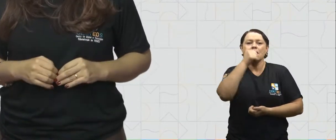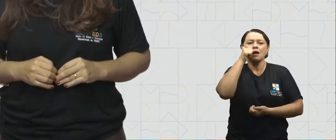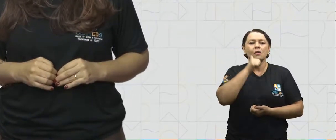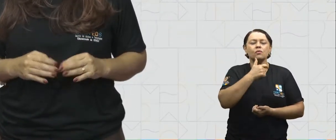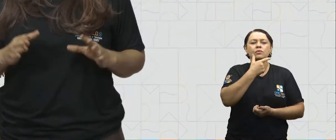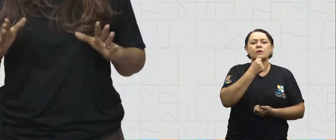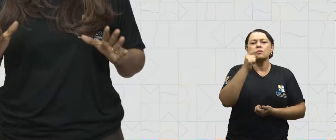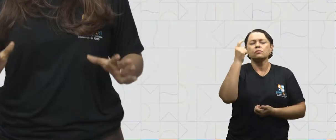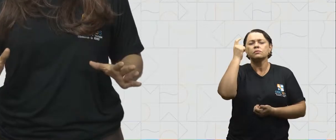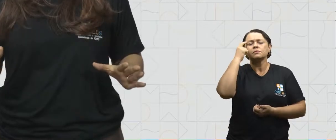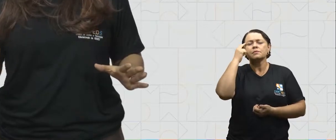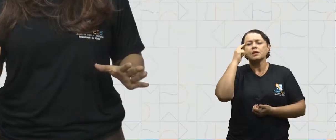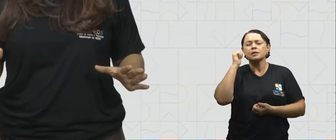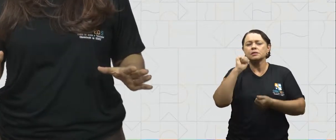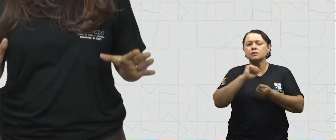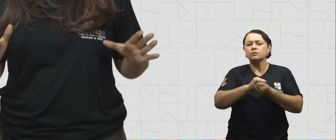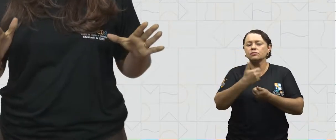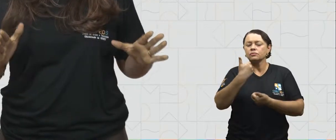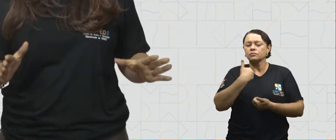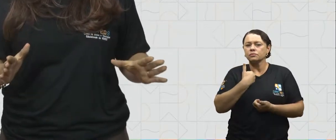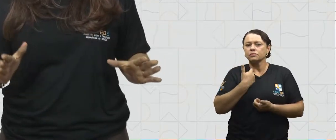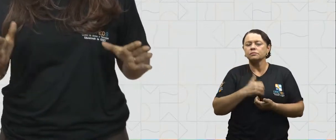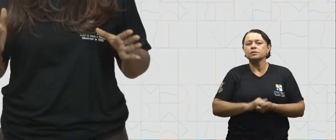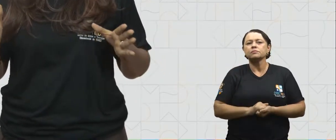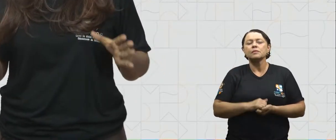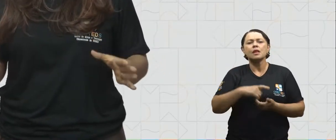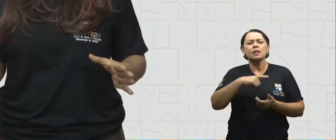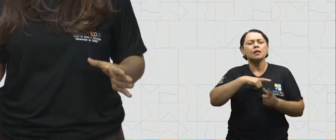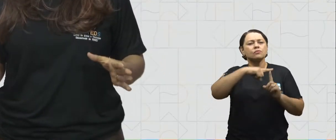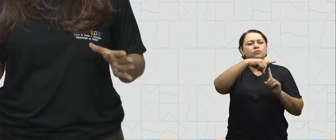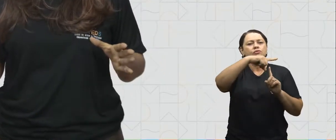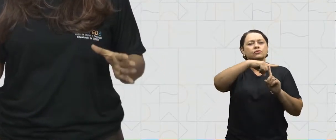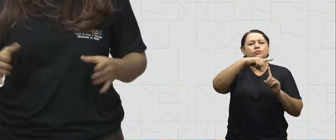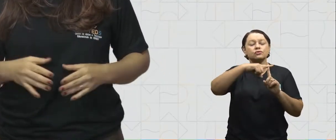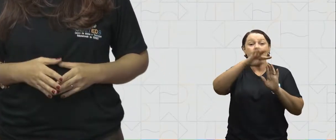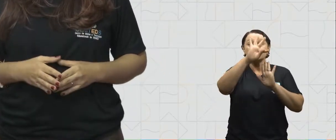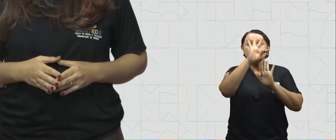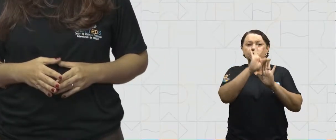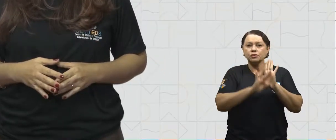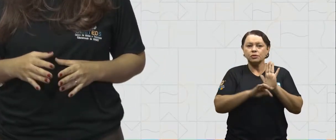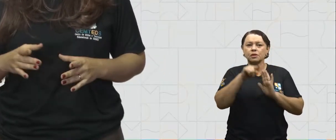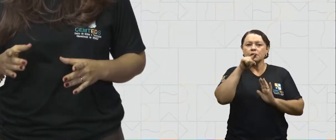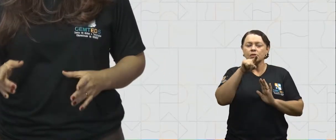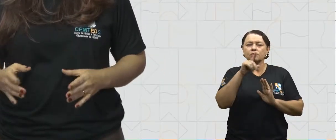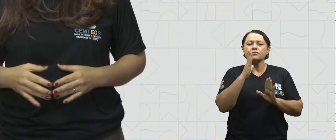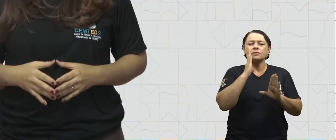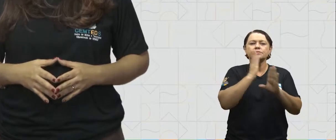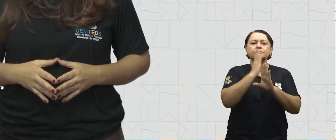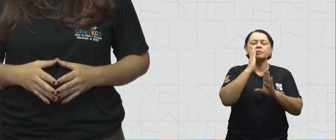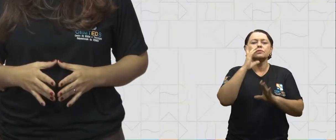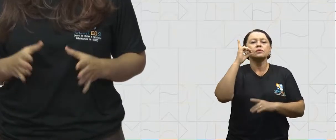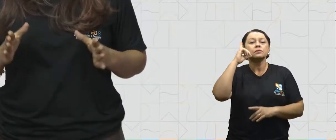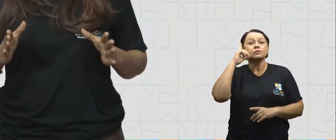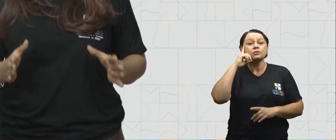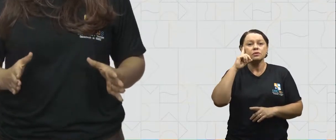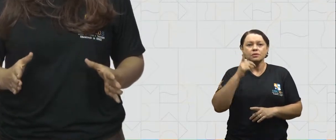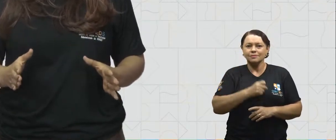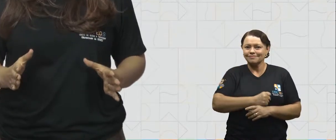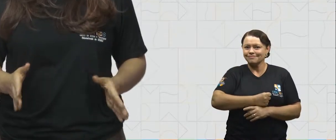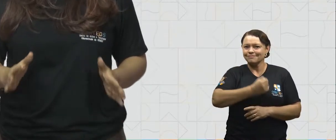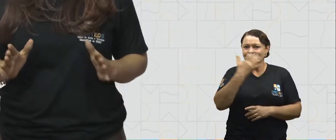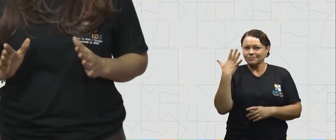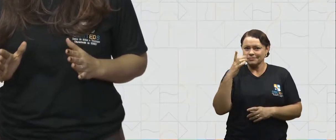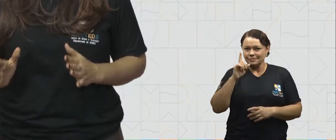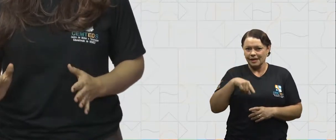pense comigo. Quanta variedade de textos você encontra no dia a dia? São muitos, não? Seja